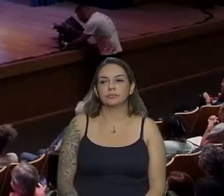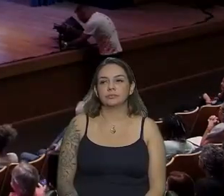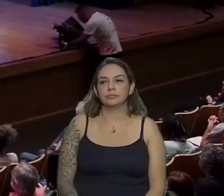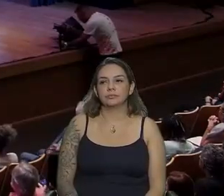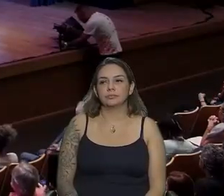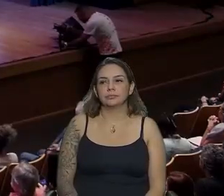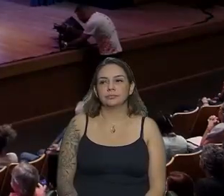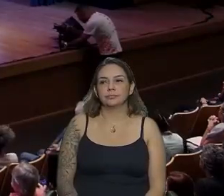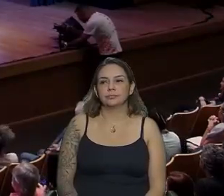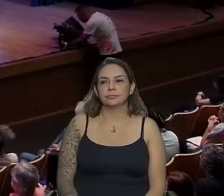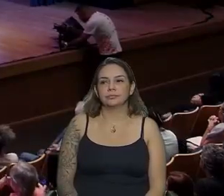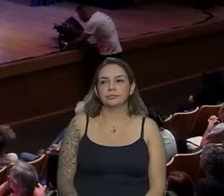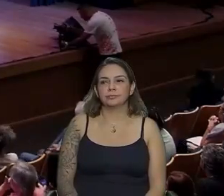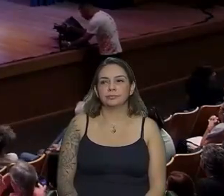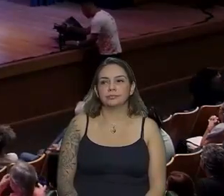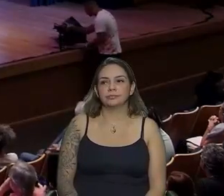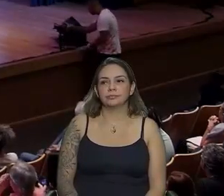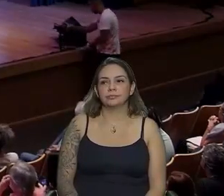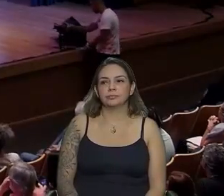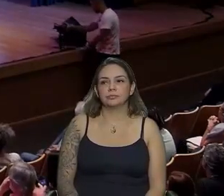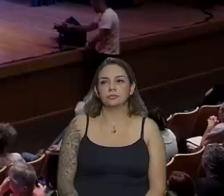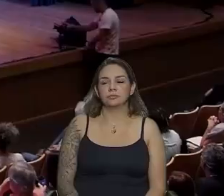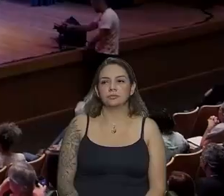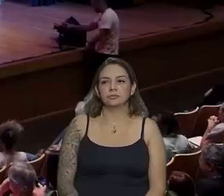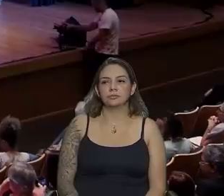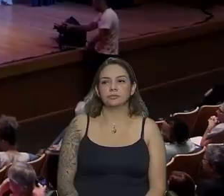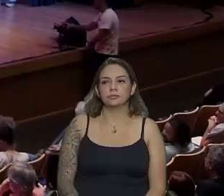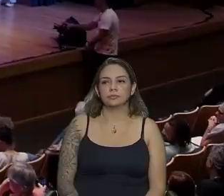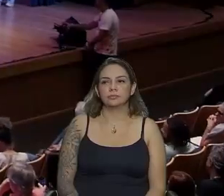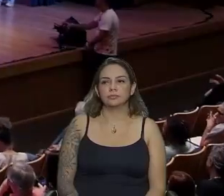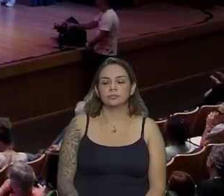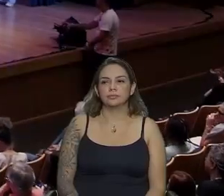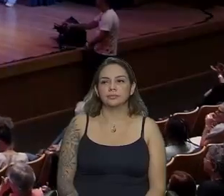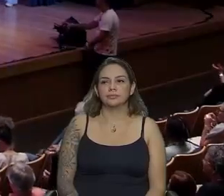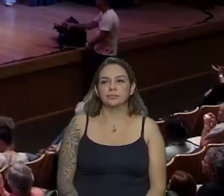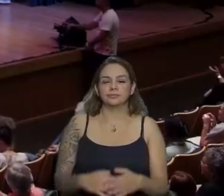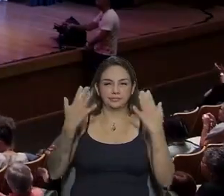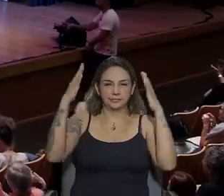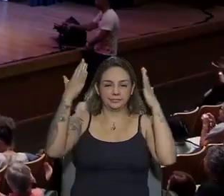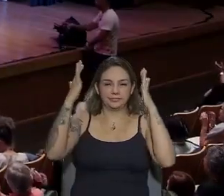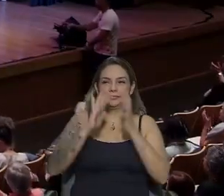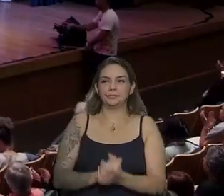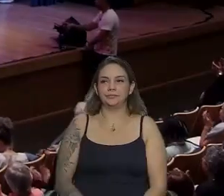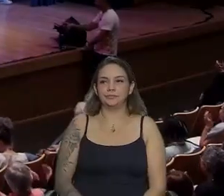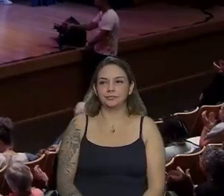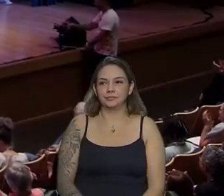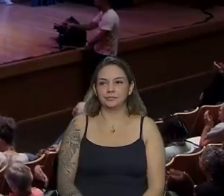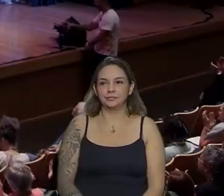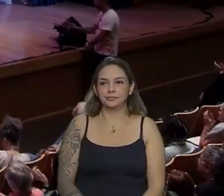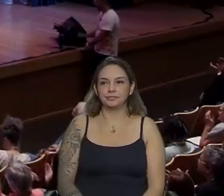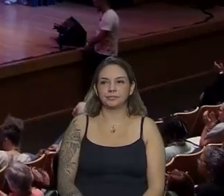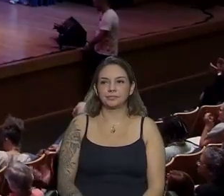Toma o lugar de Josane, uma outra mulher. Ela é negra, possui os cabelos muito cacheados e cheios no estilo Black Power de tom